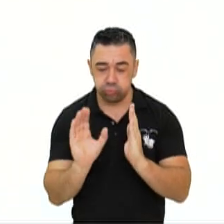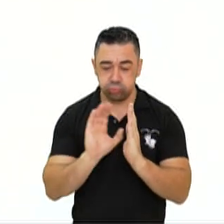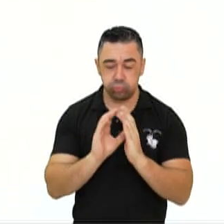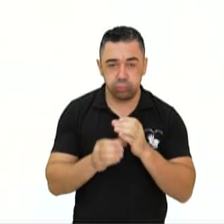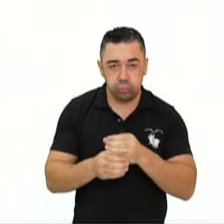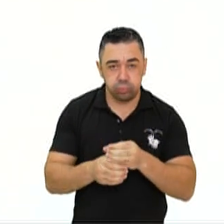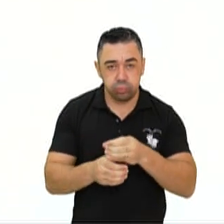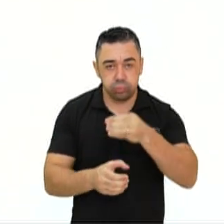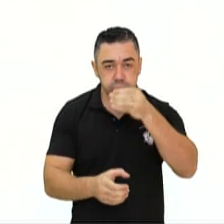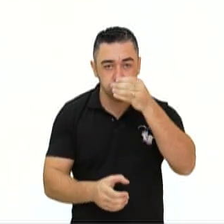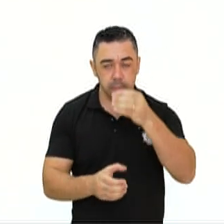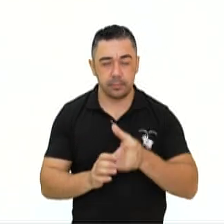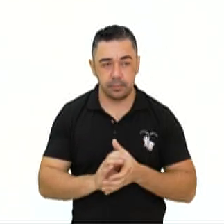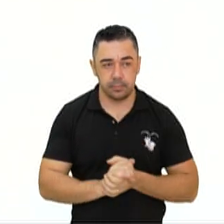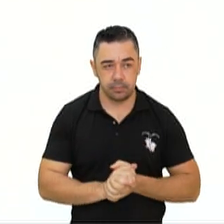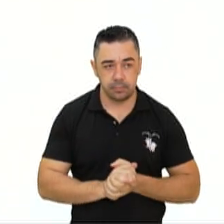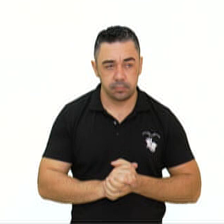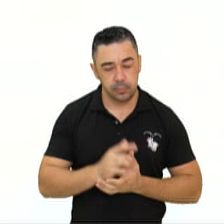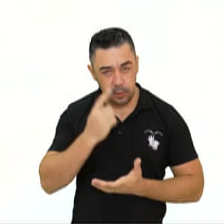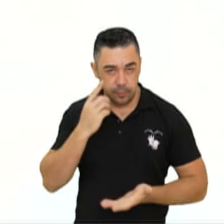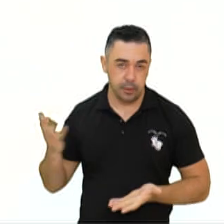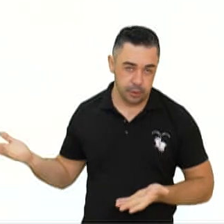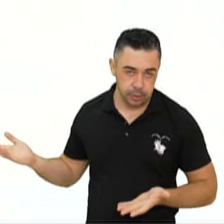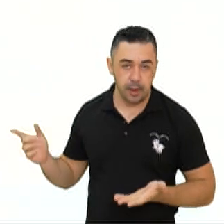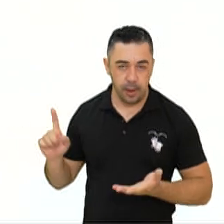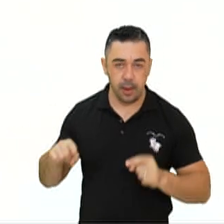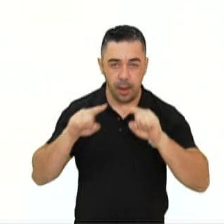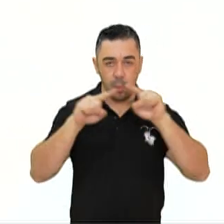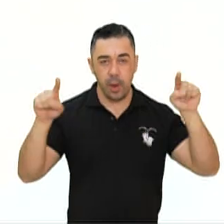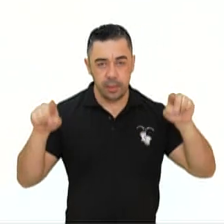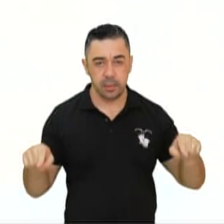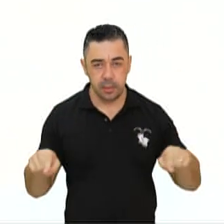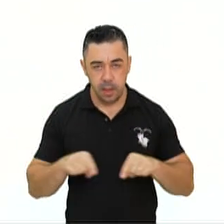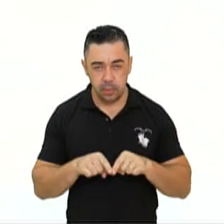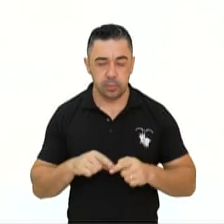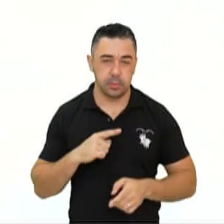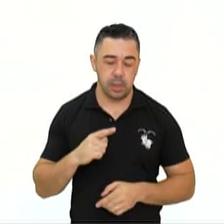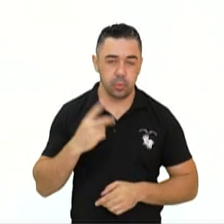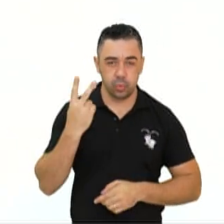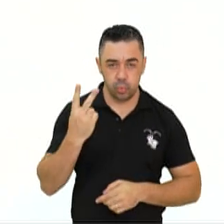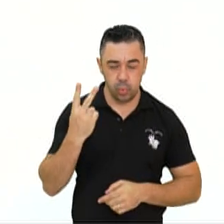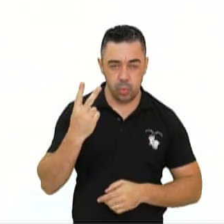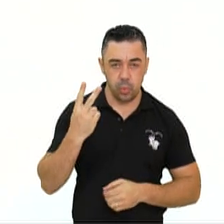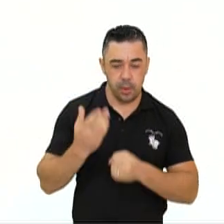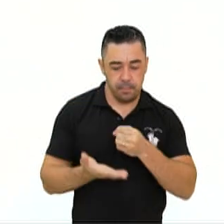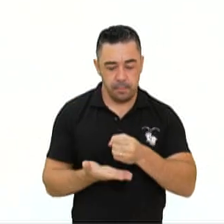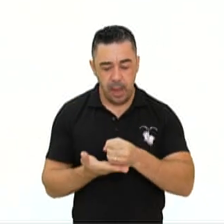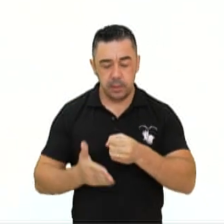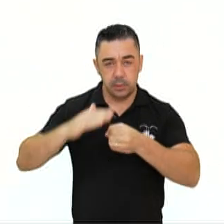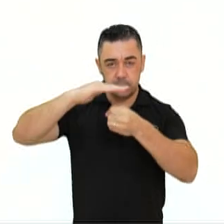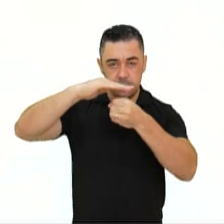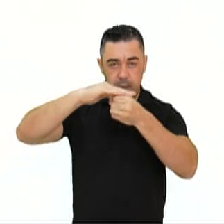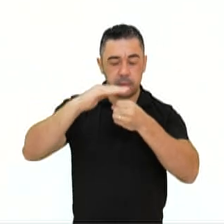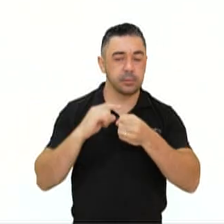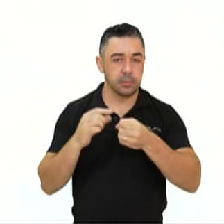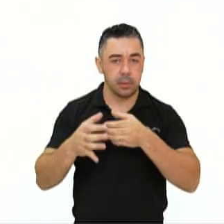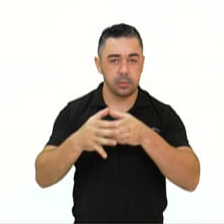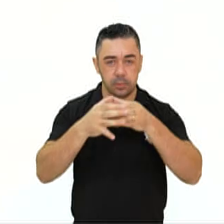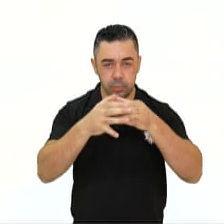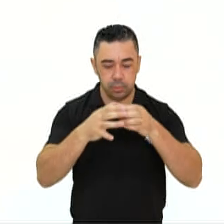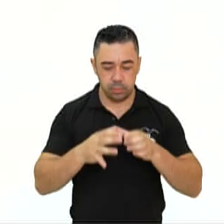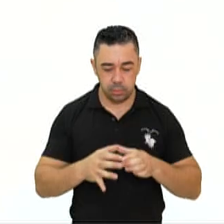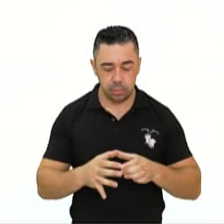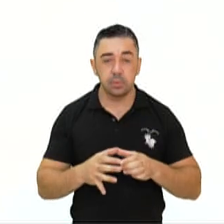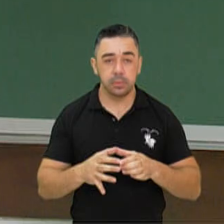área lateral é retangular e nós temos aí duas bases, que são bases circulares, base superior